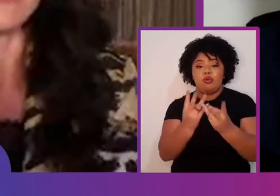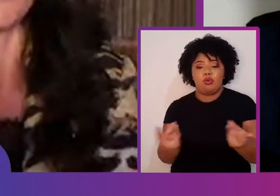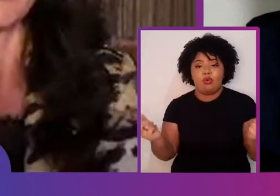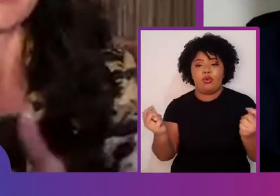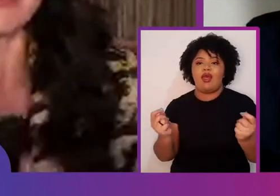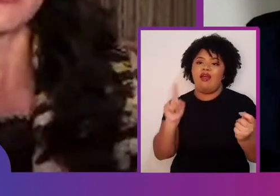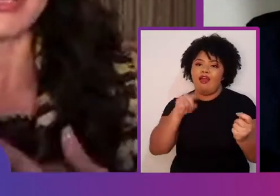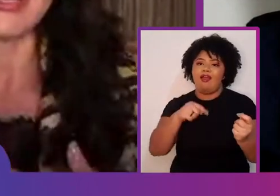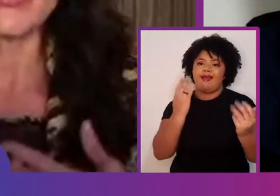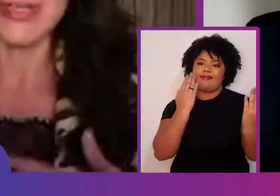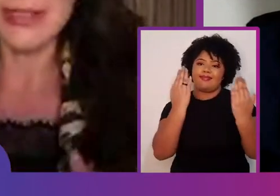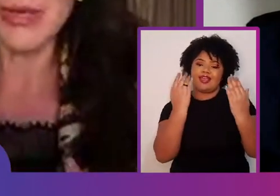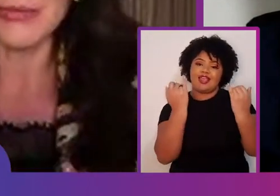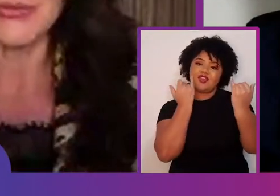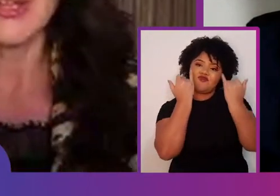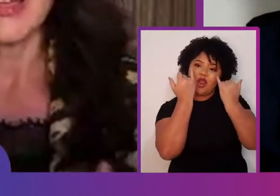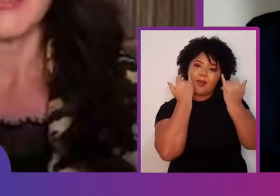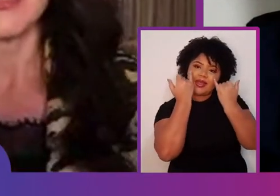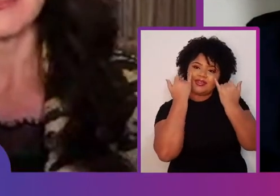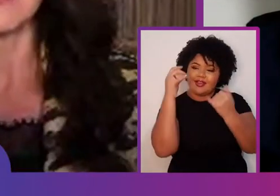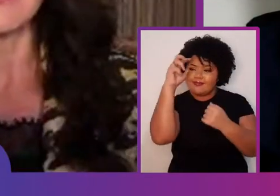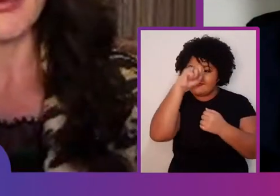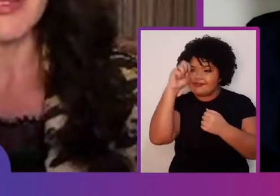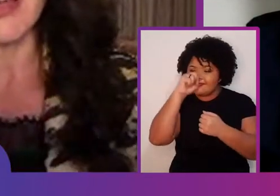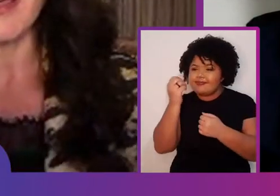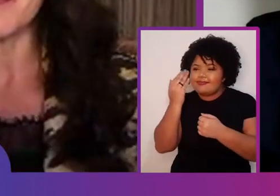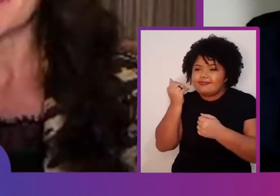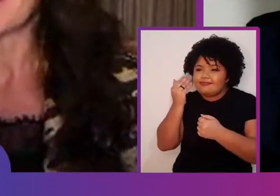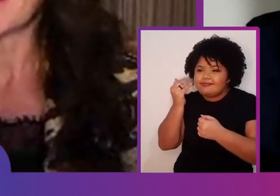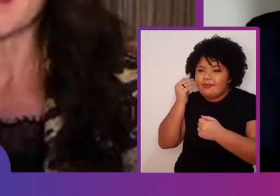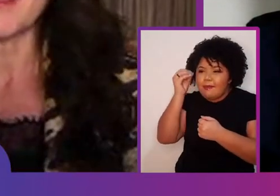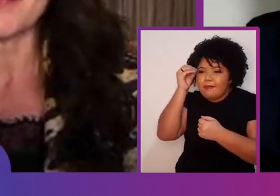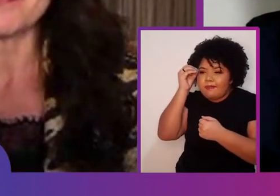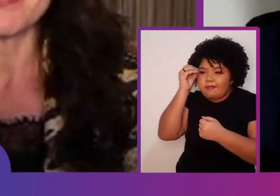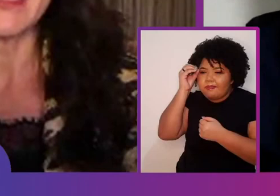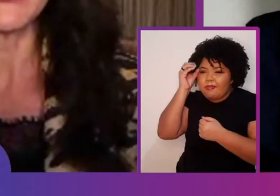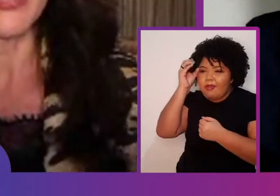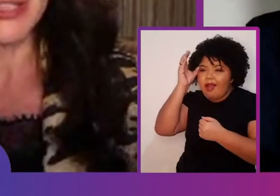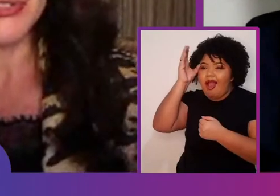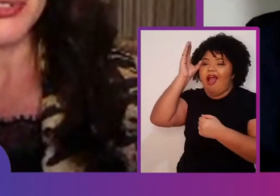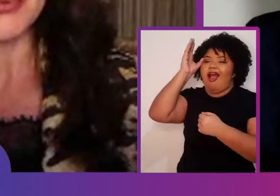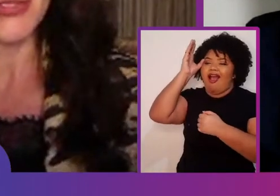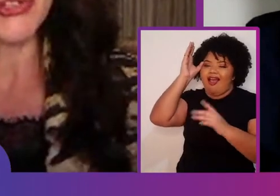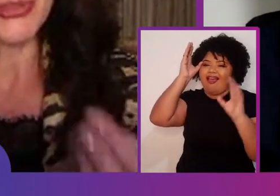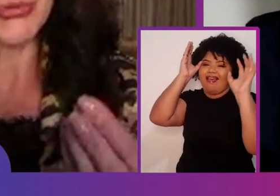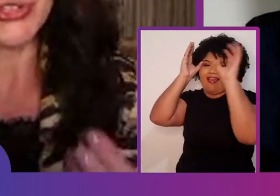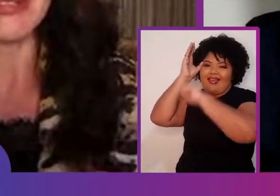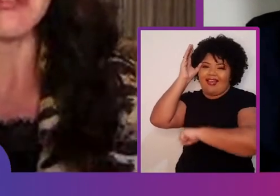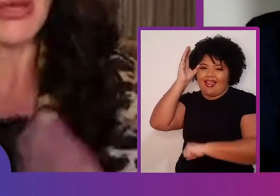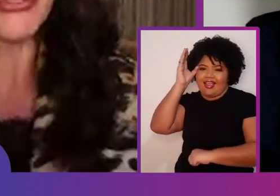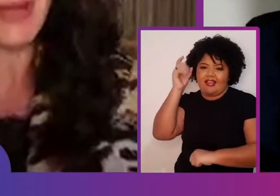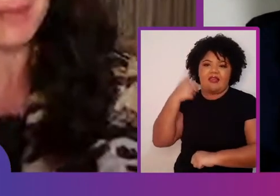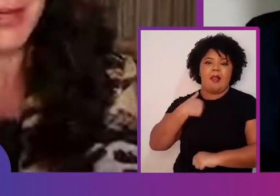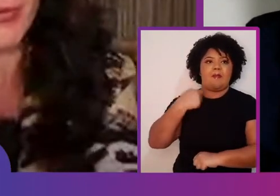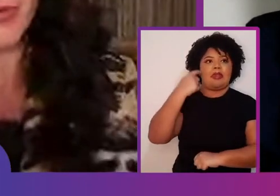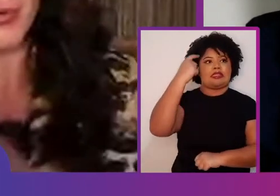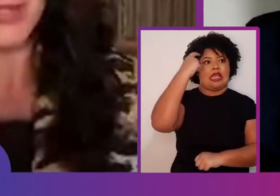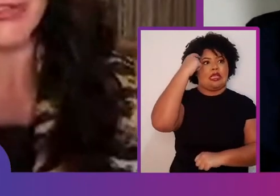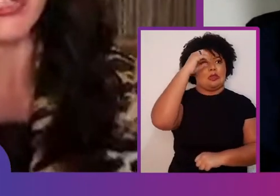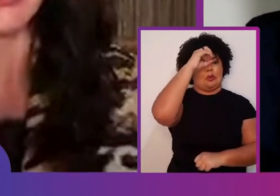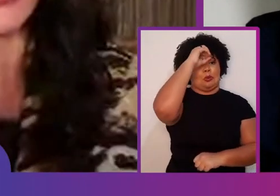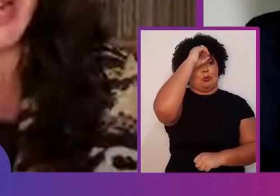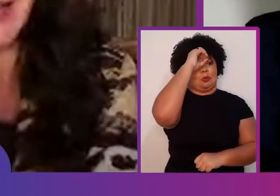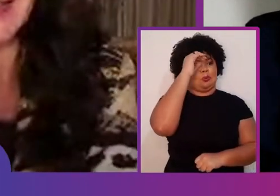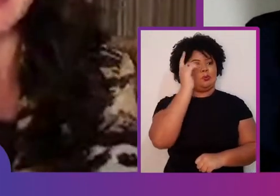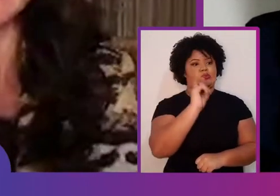assimilar informação, é você adquirir conhecimento, é você não estar ignorante no sentido de não saber